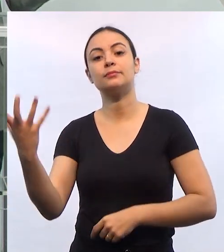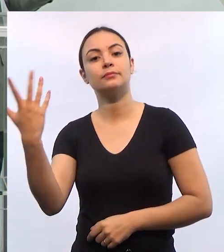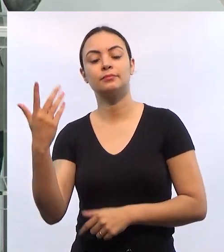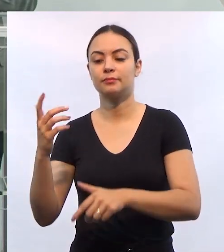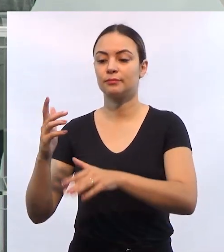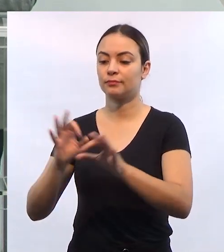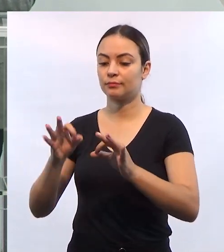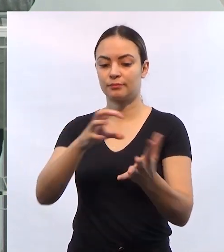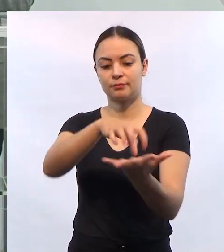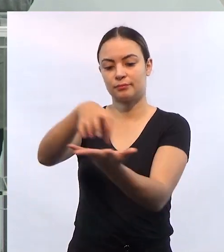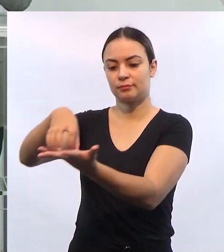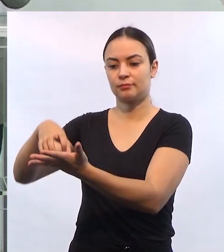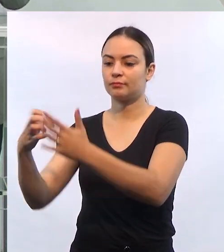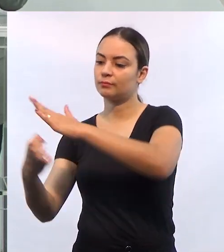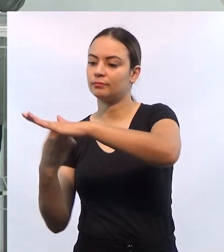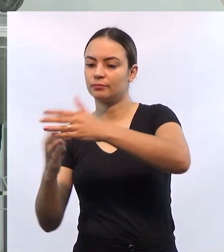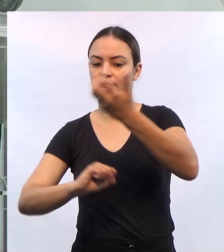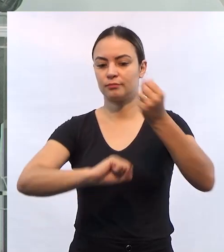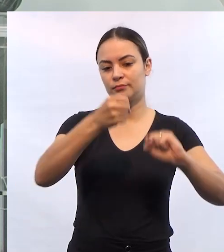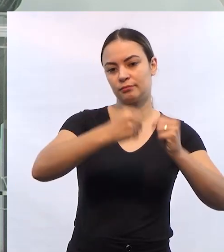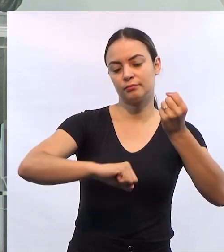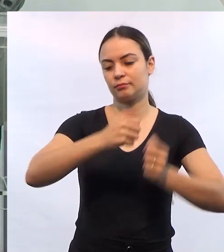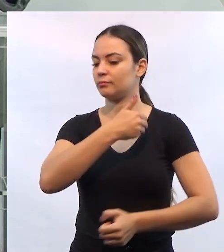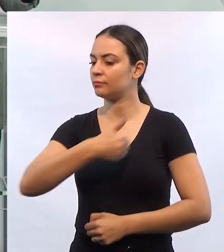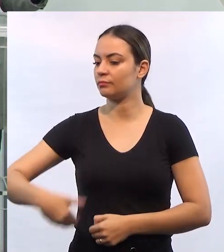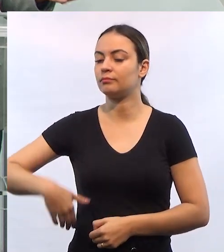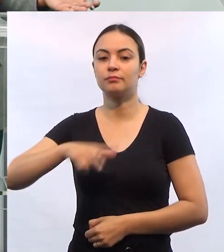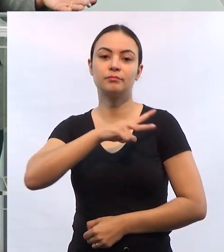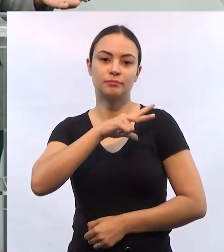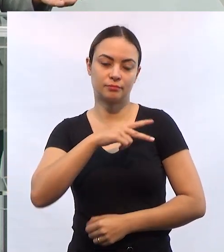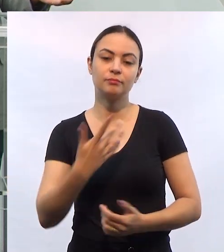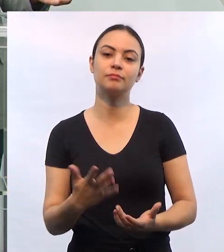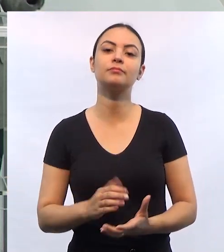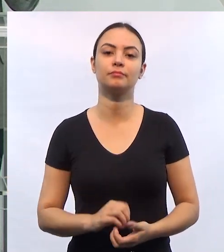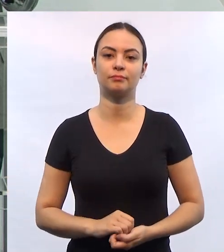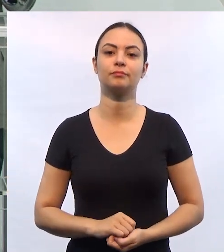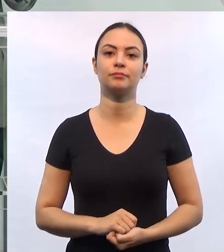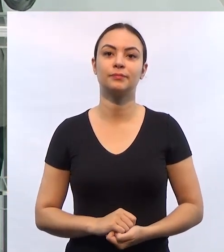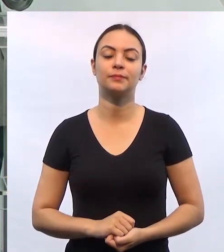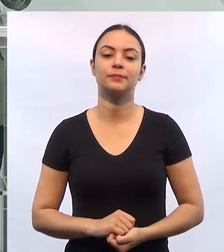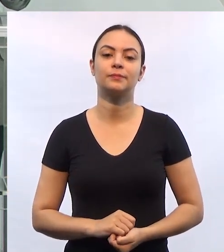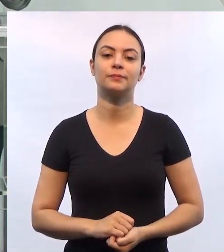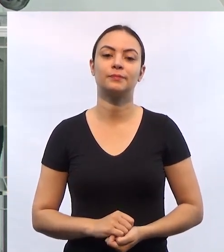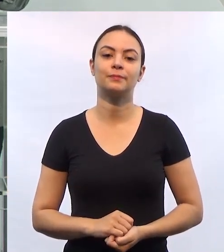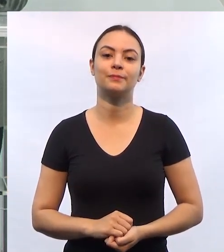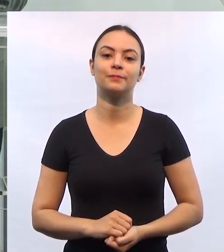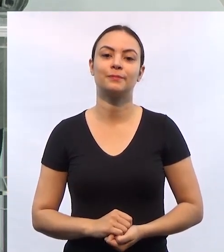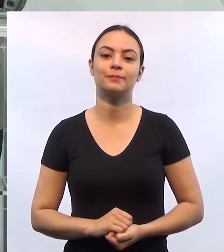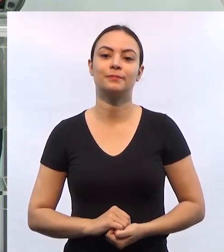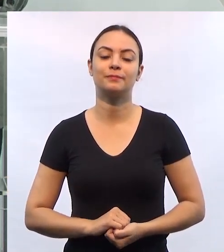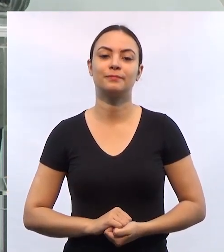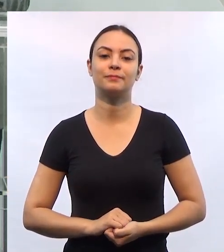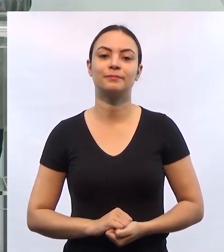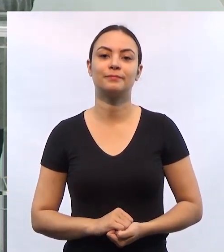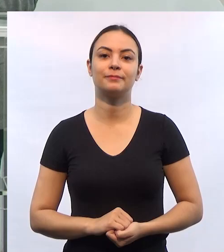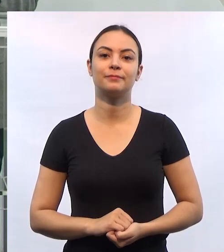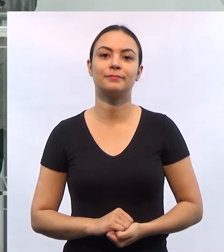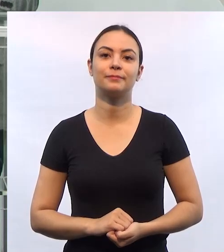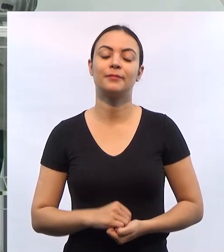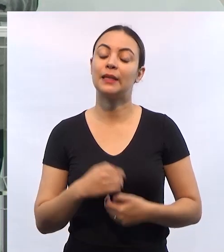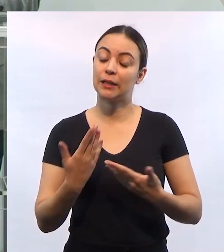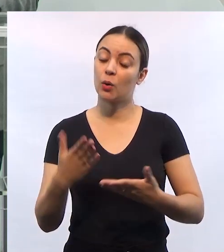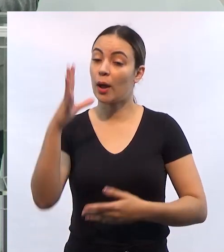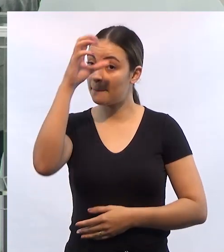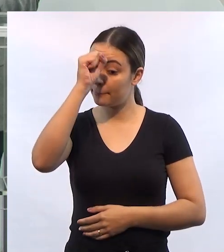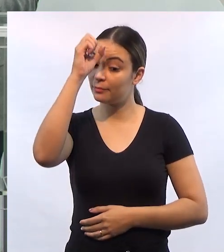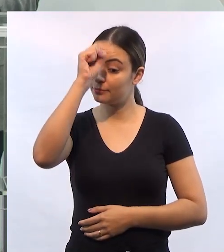como acontece nas organizações, que são movidas por pessoas. Se as pessoas estão em constante mutação, as organizações